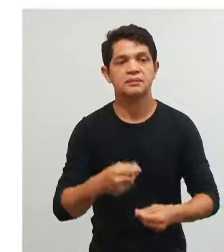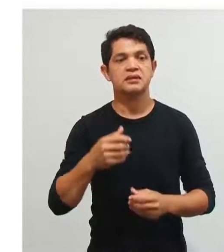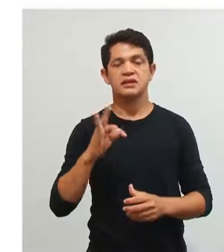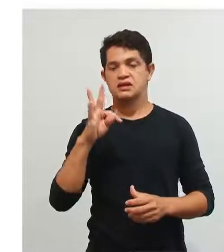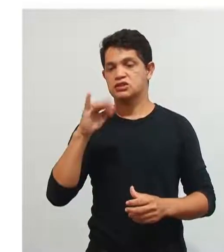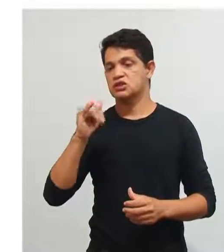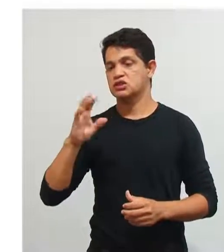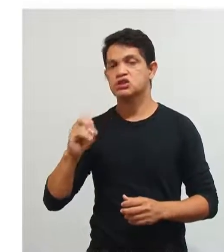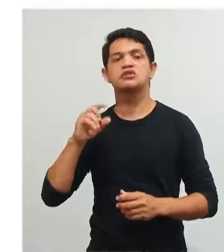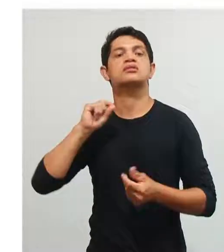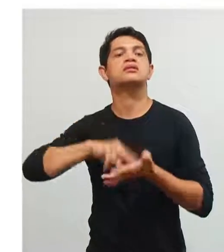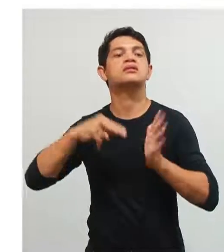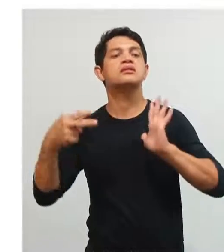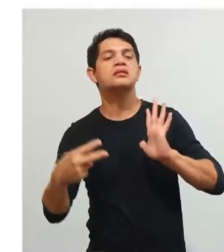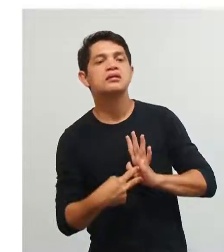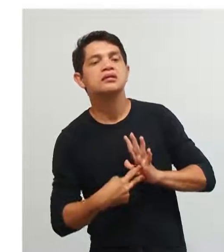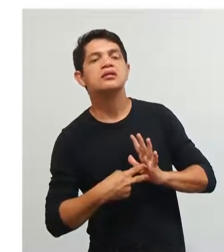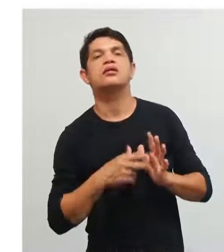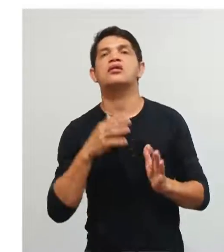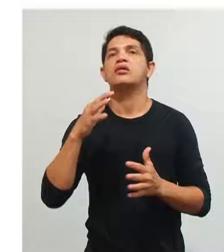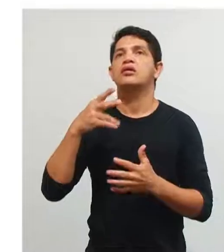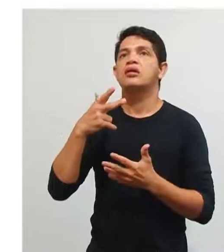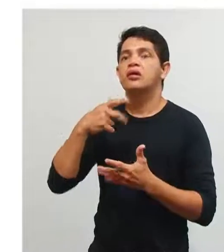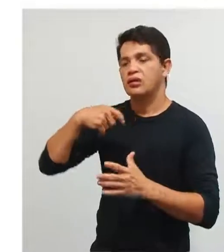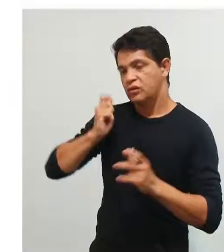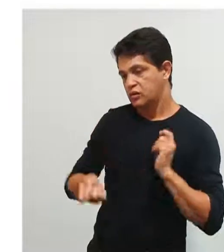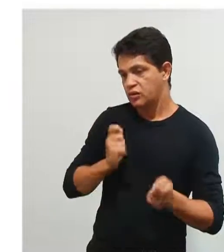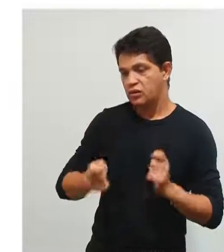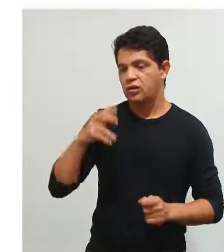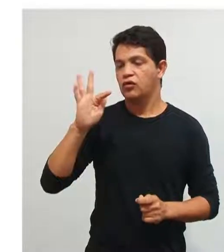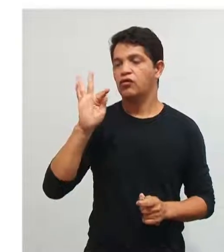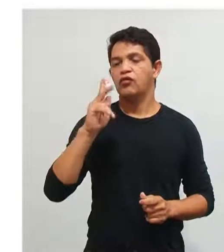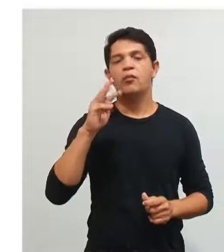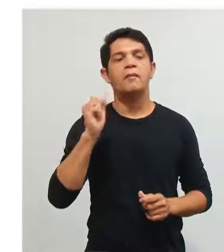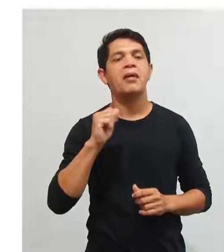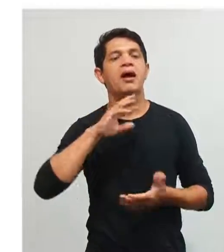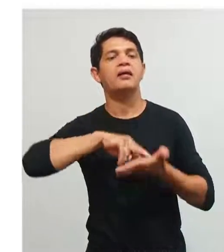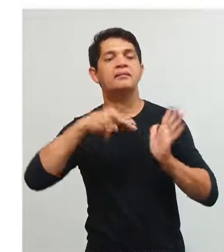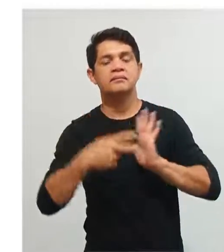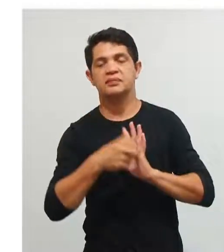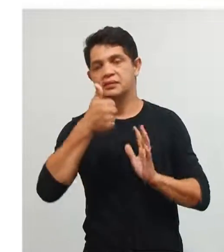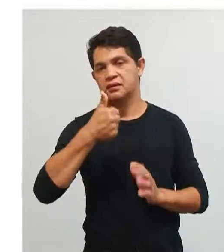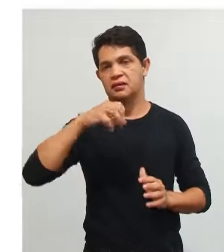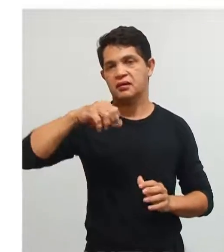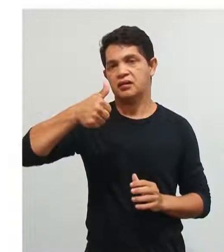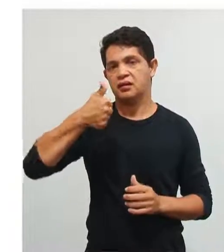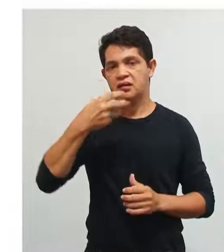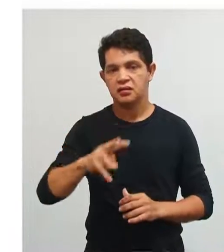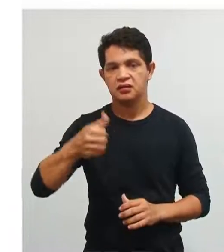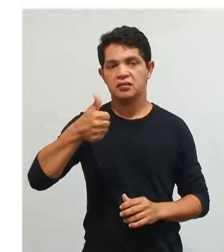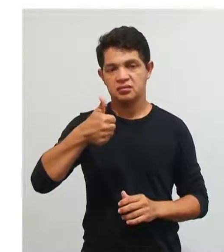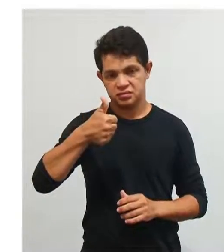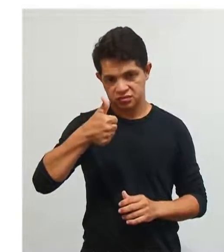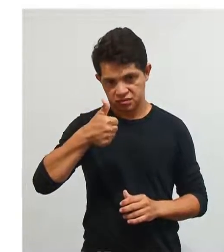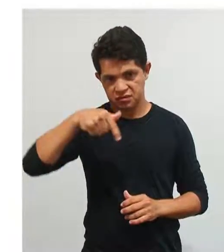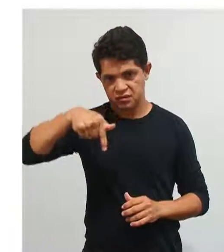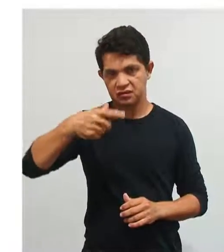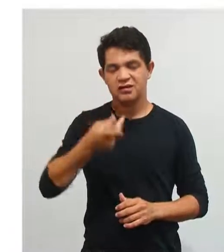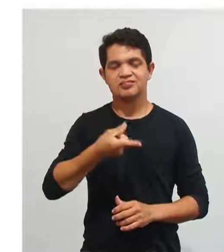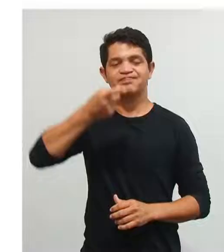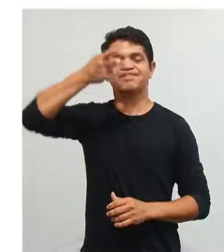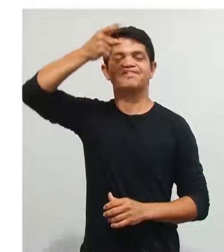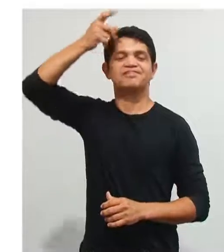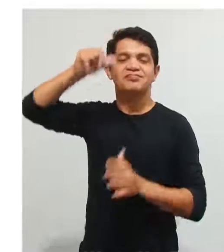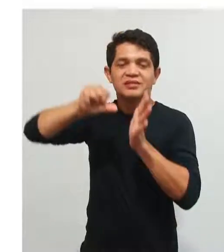Fubá foi composta por Zequinha de Abril, sendo gravada pela primeira vez em um disco só em